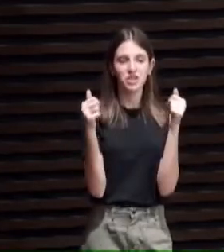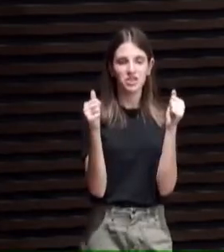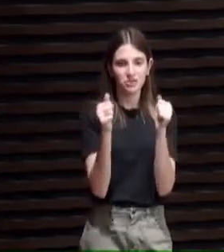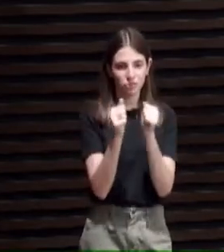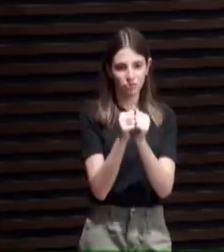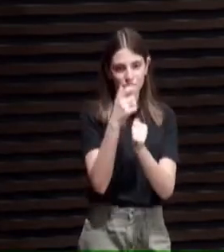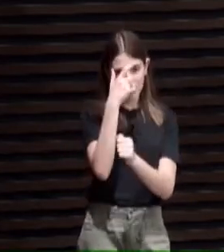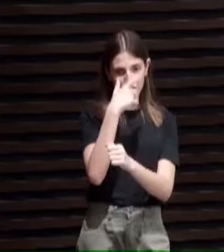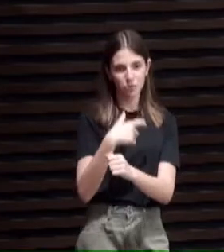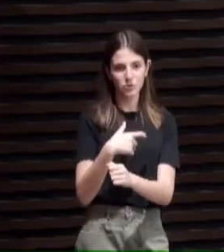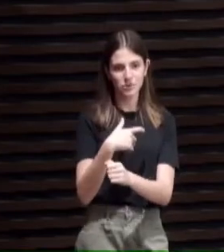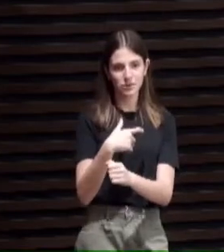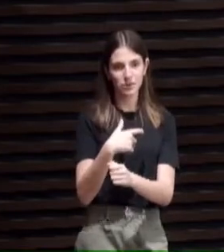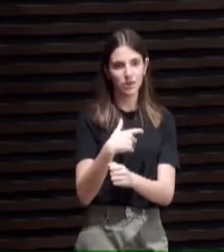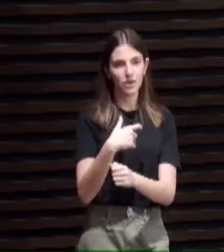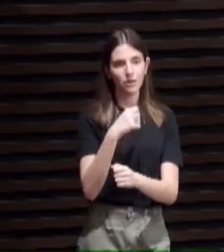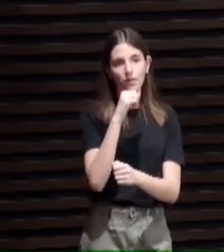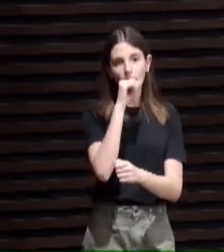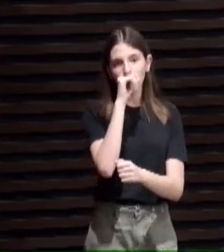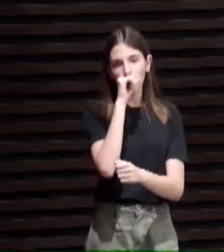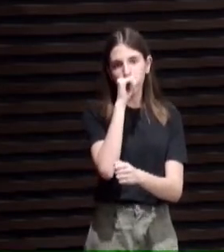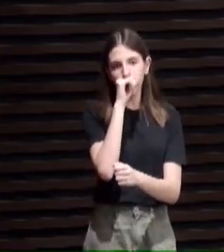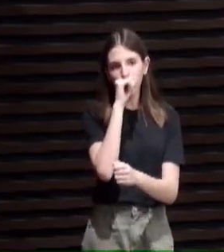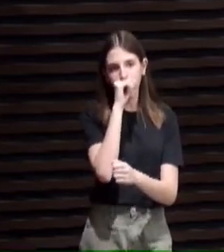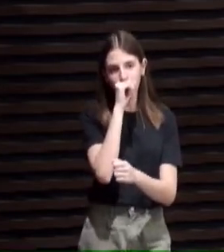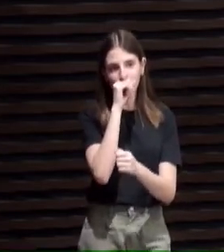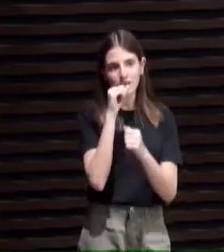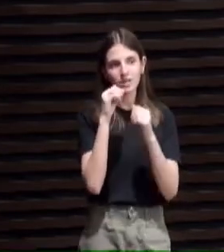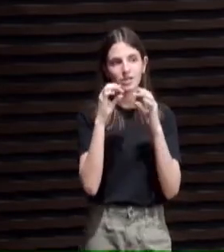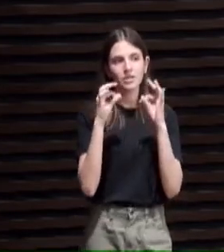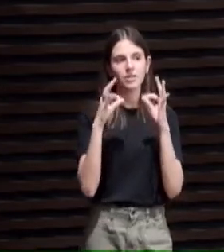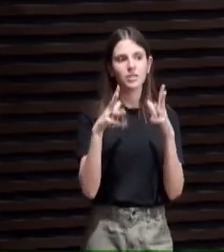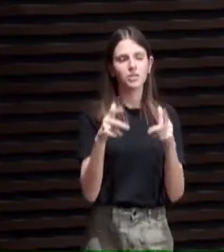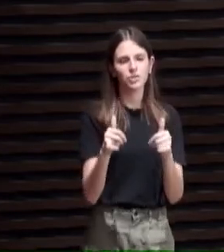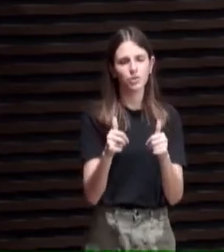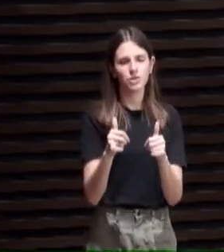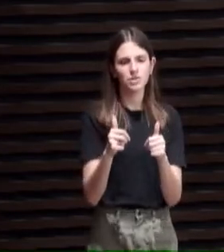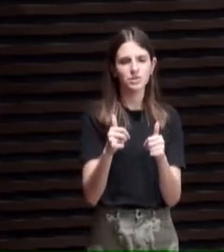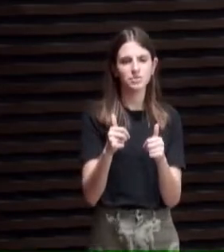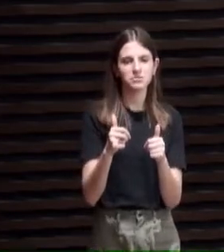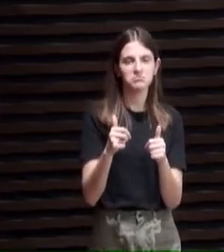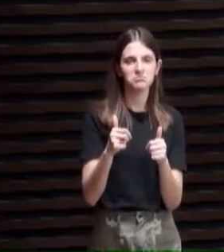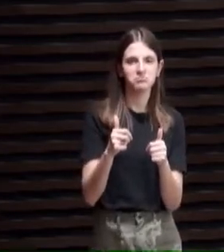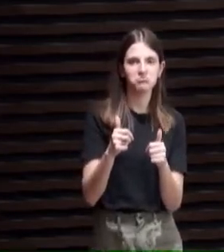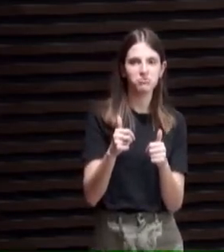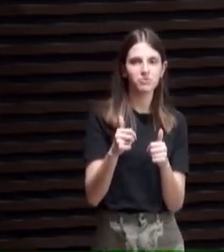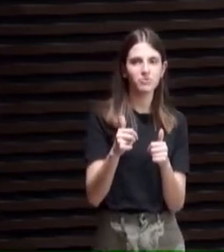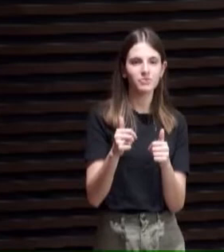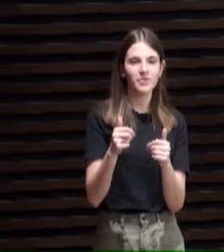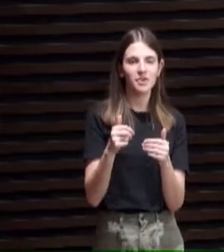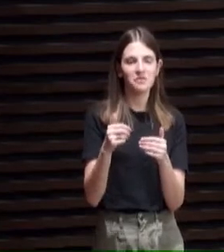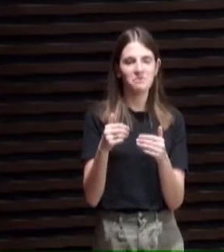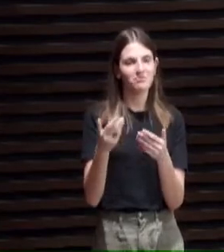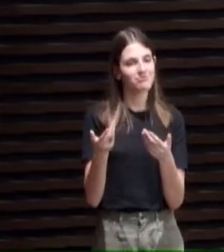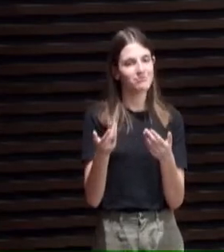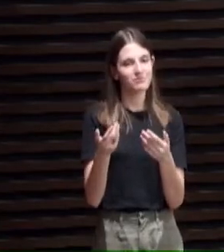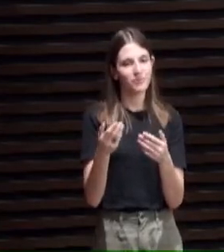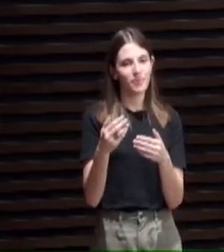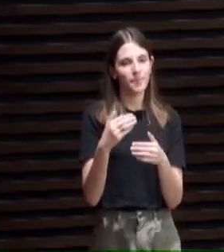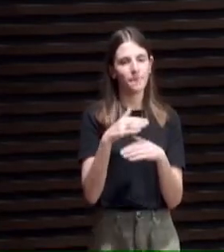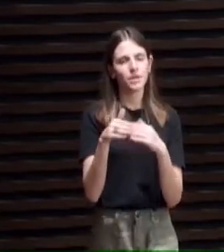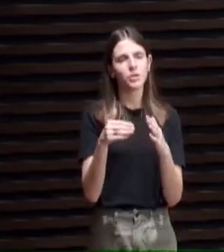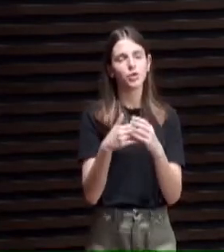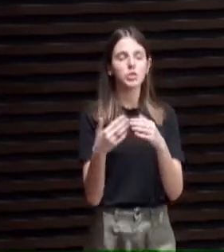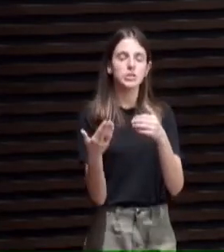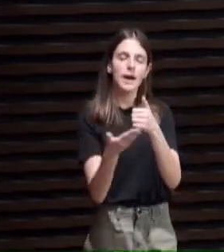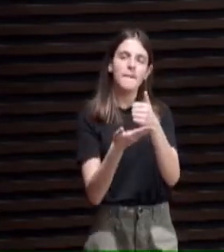lida mal com elas, porque todas elas são fundamentadas em teodiceias. O que são teodiceias? Teodiceias são todas